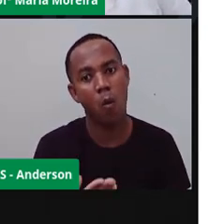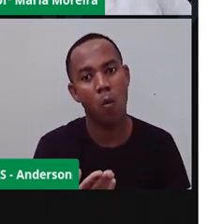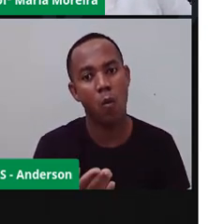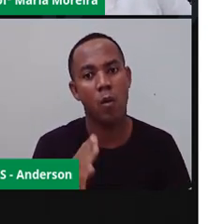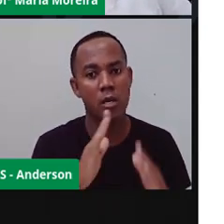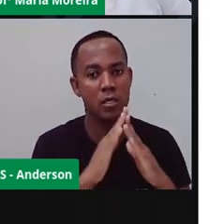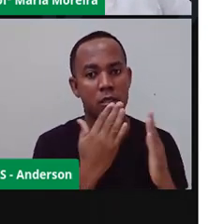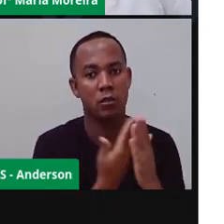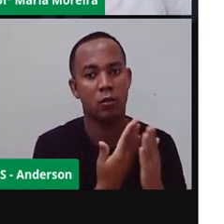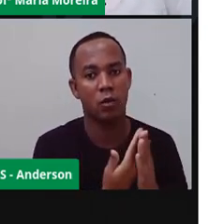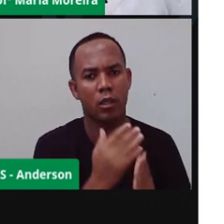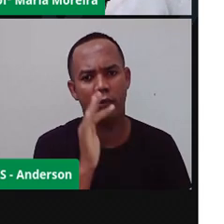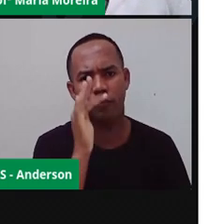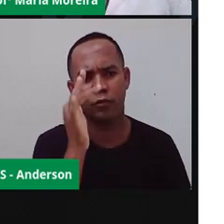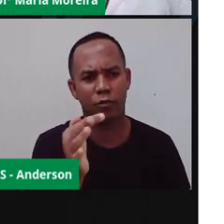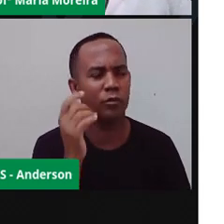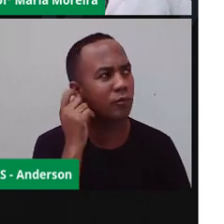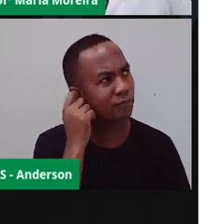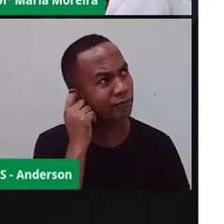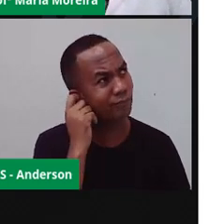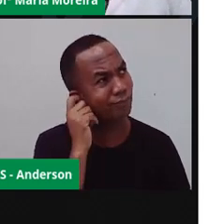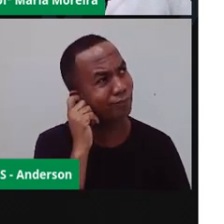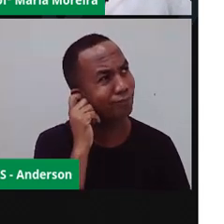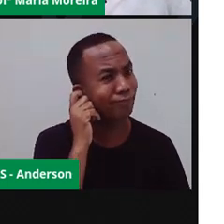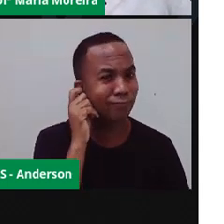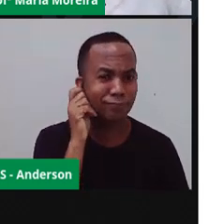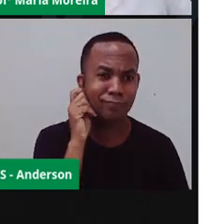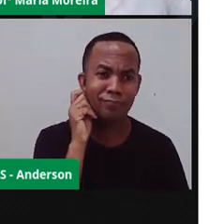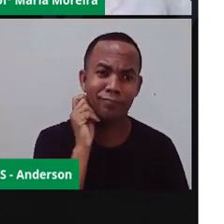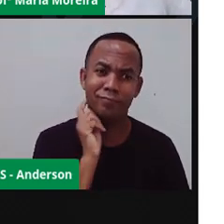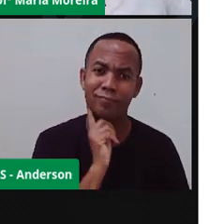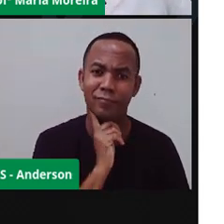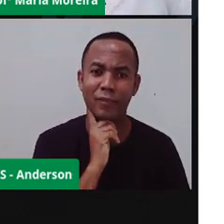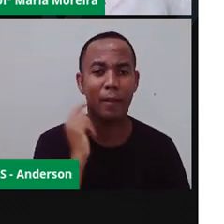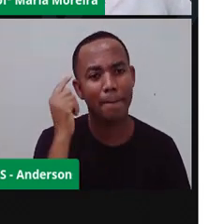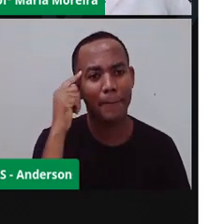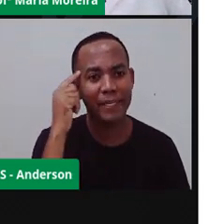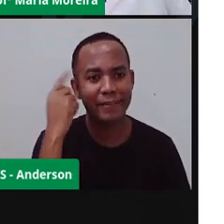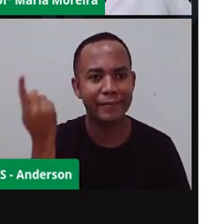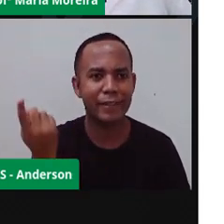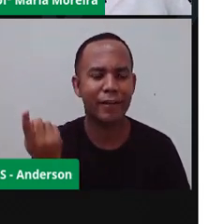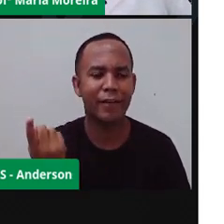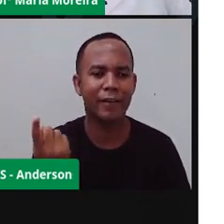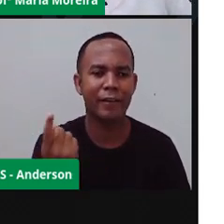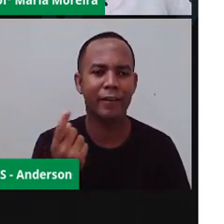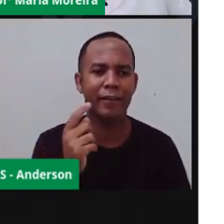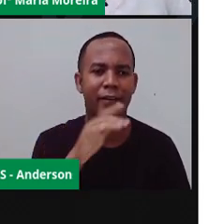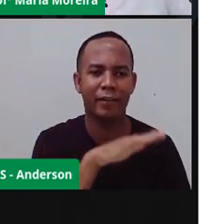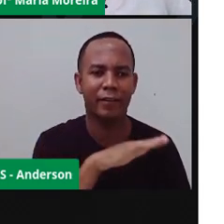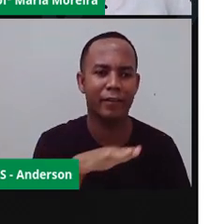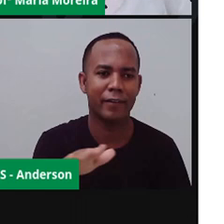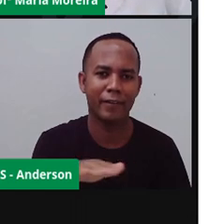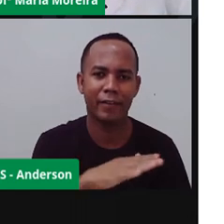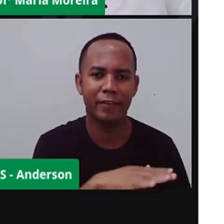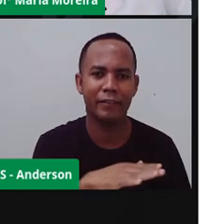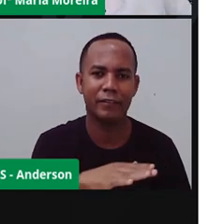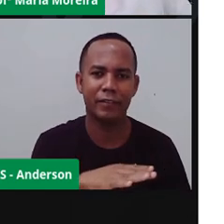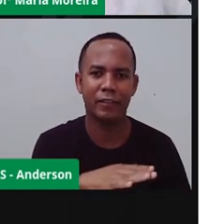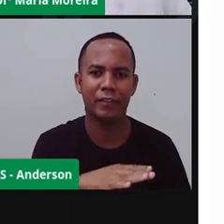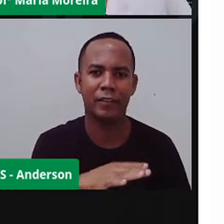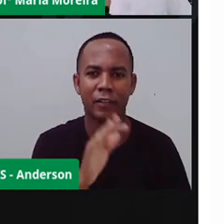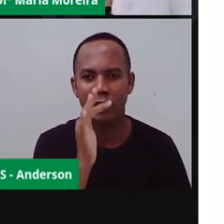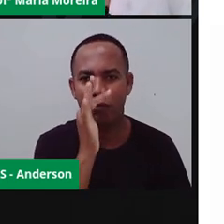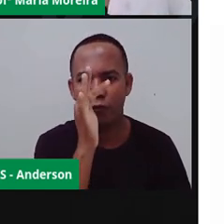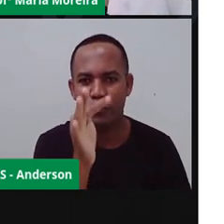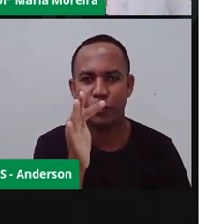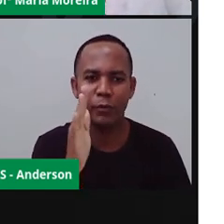se perguntando: será que o meu futuro tá na escola? Então eu tenho que ir para a escola. Ou será que a escola já é o futuro? E aí ele